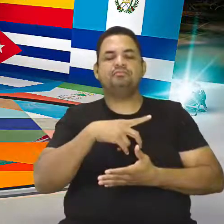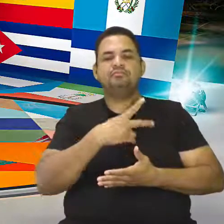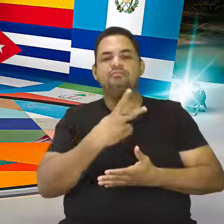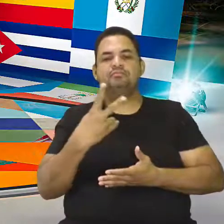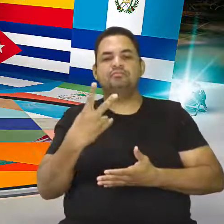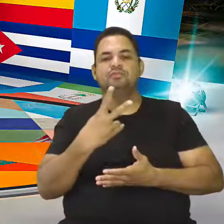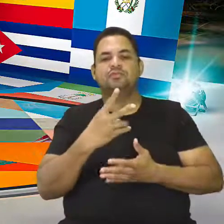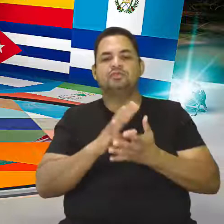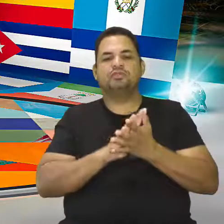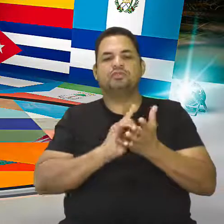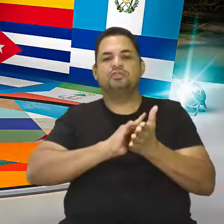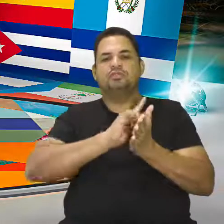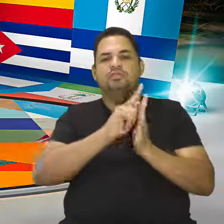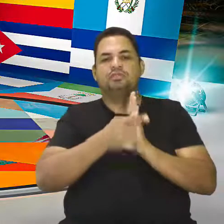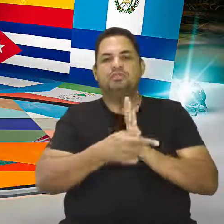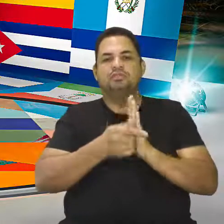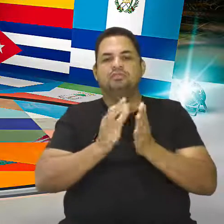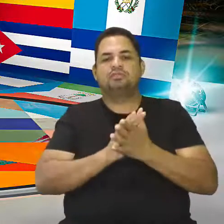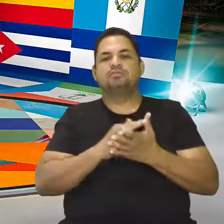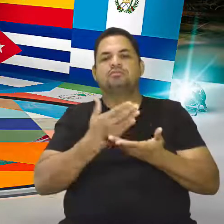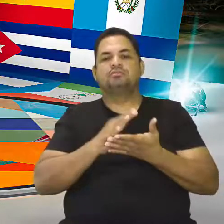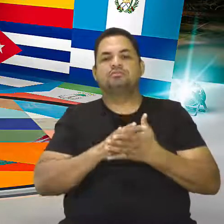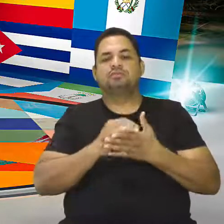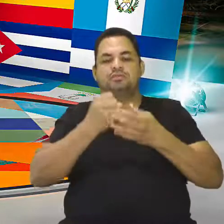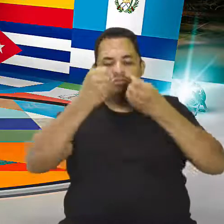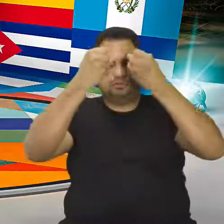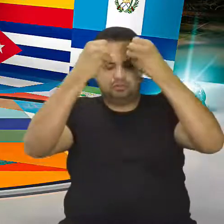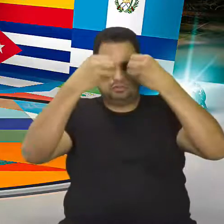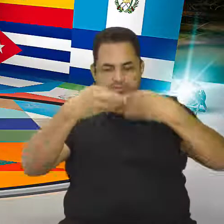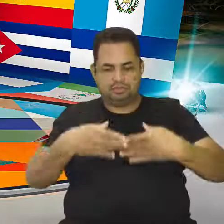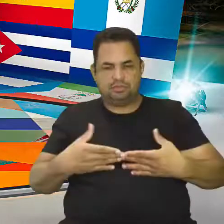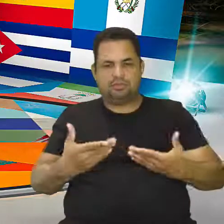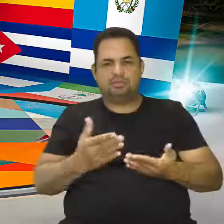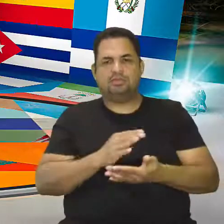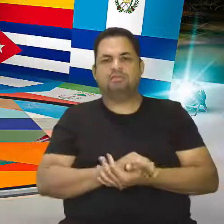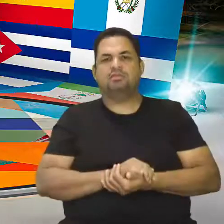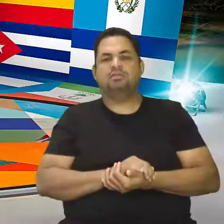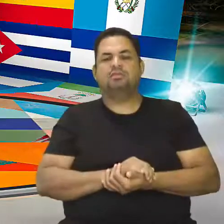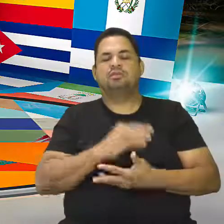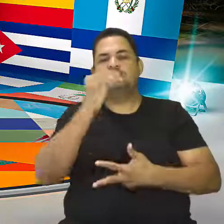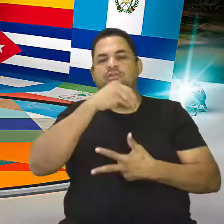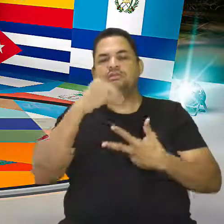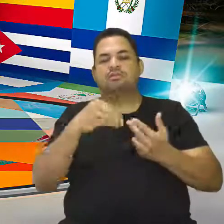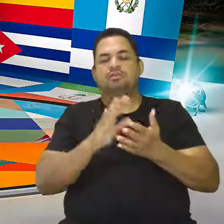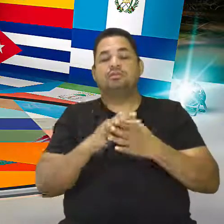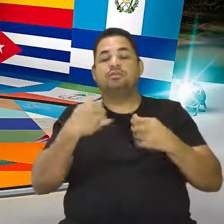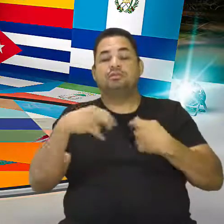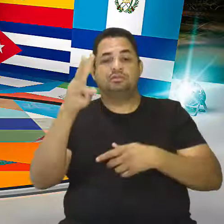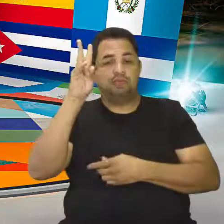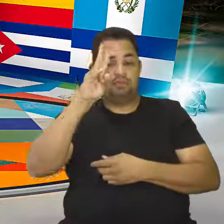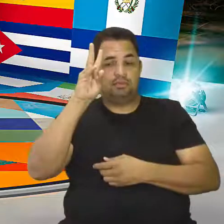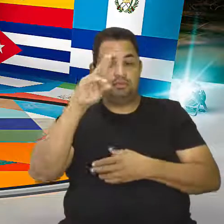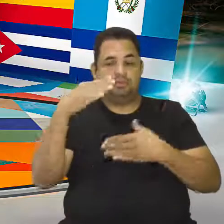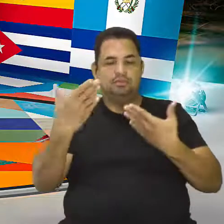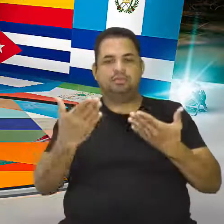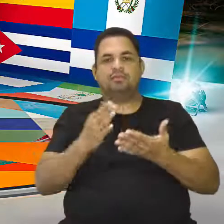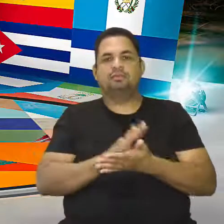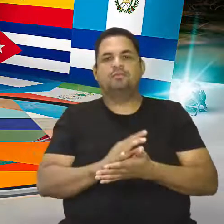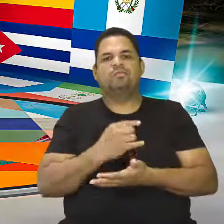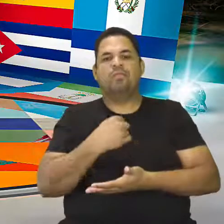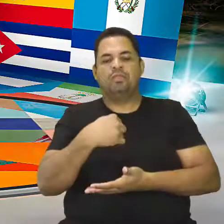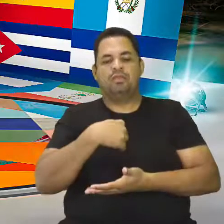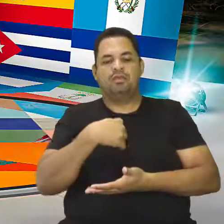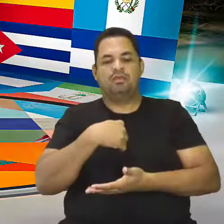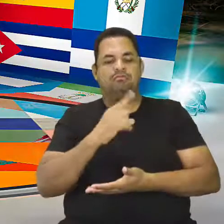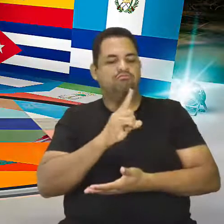sendo trabalhados bastante na prova do Enem. E aí você tem que lembrar o seguinte, eu não